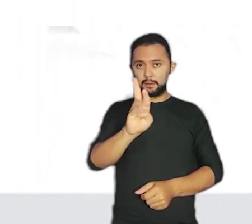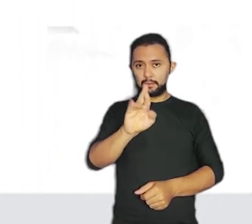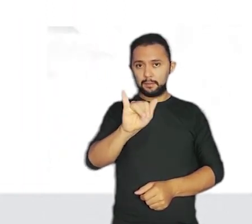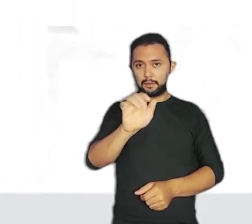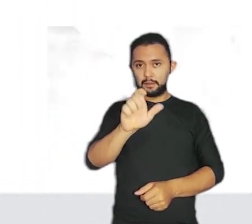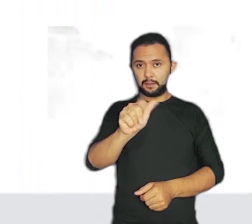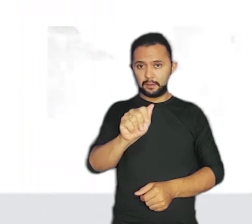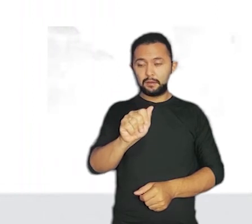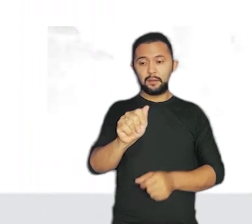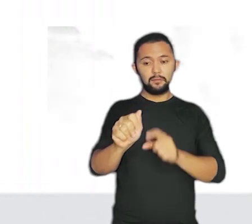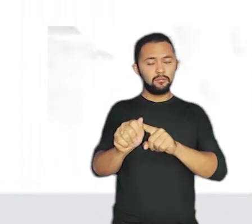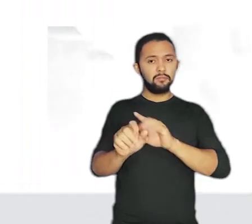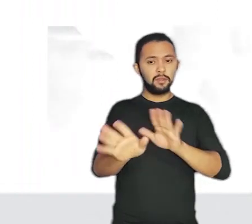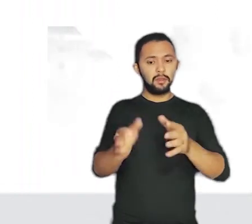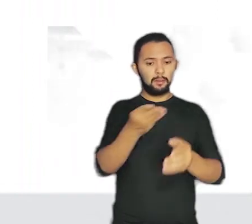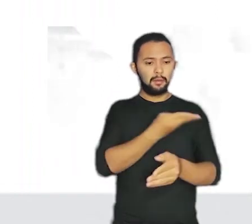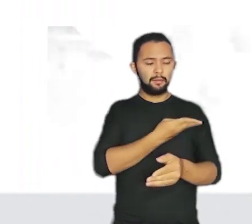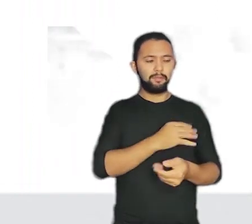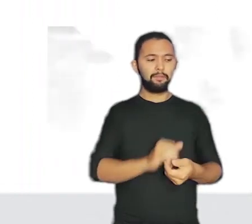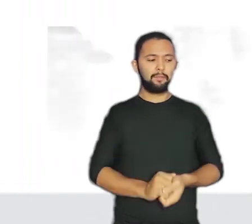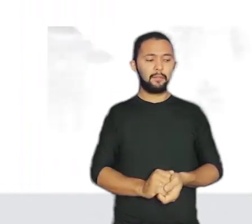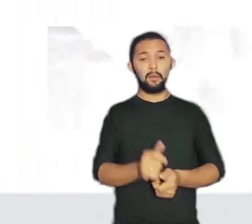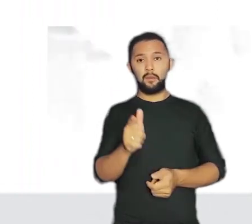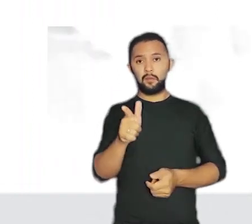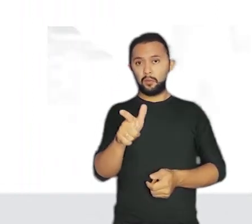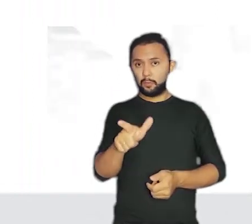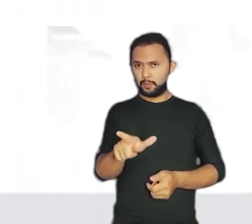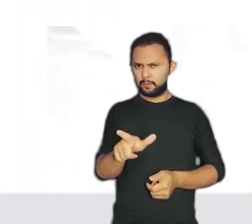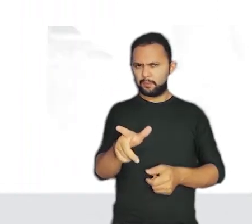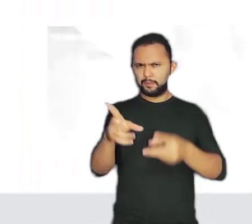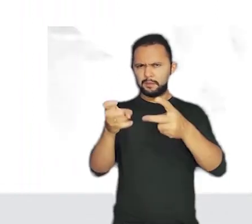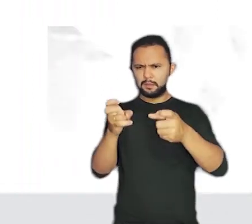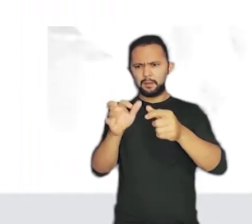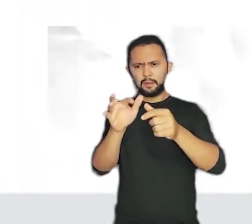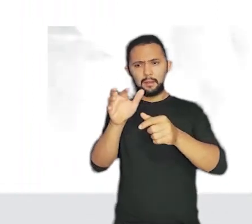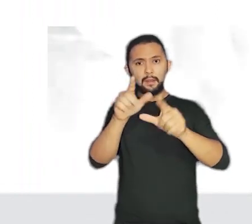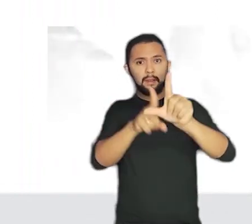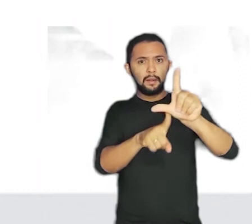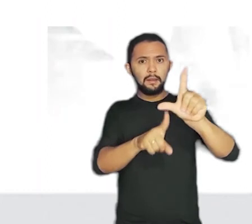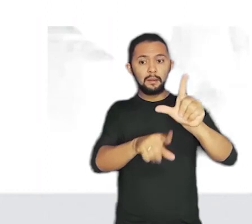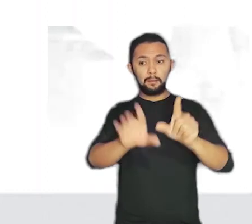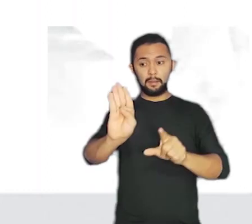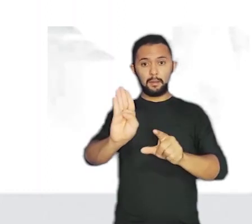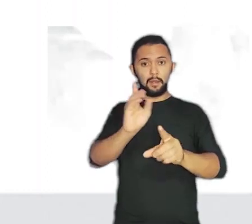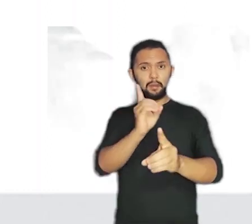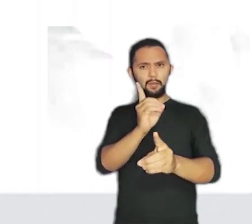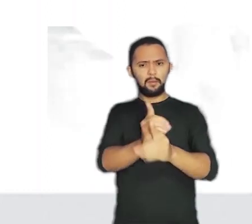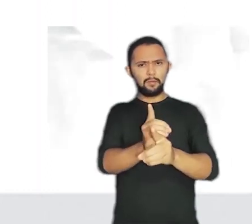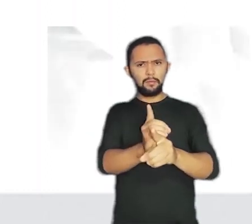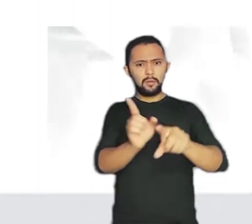namorada ontem, a Denise. Aqui eu já vi, ó, que tem um termo isolado e que ele pode ser retirado da